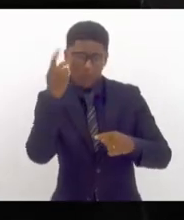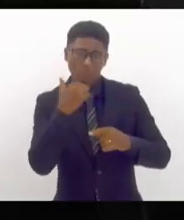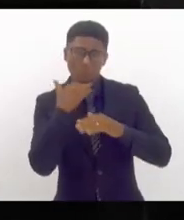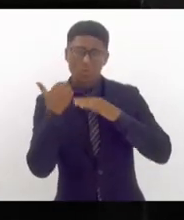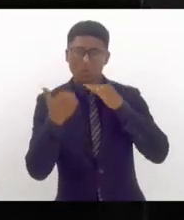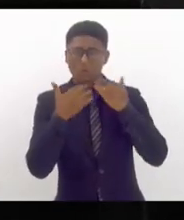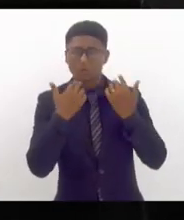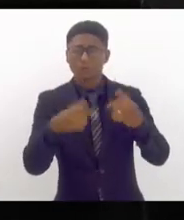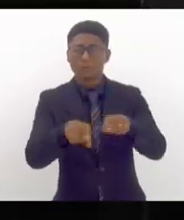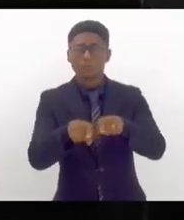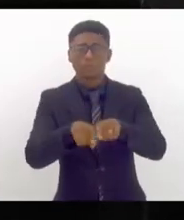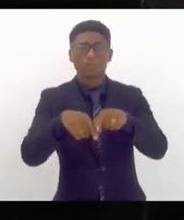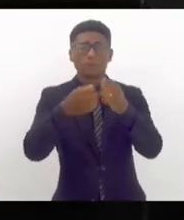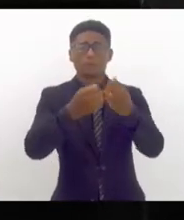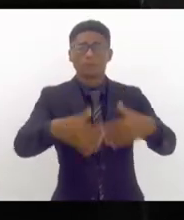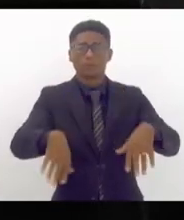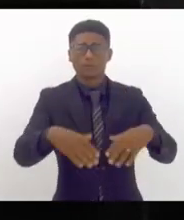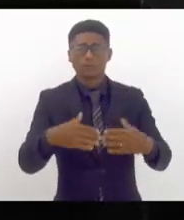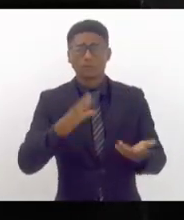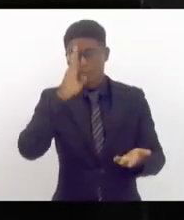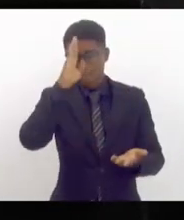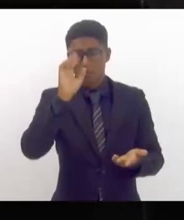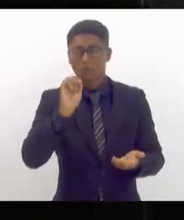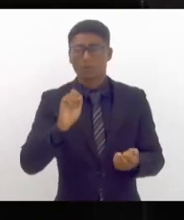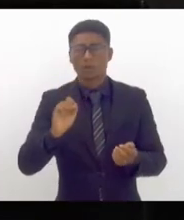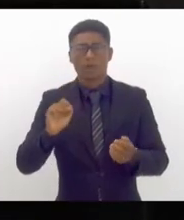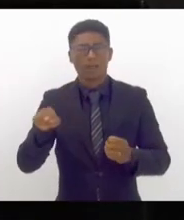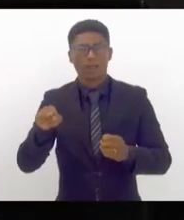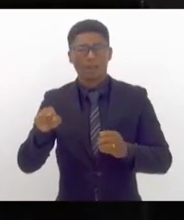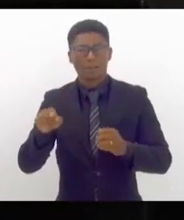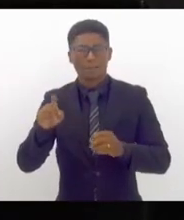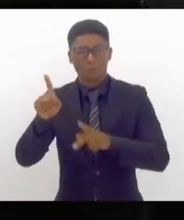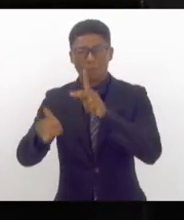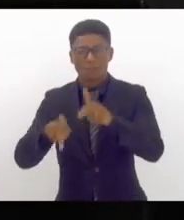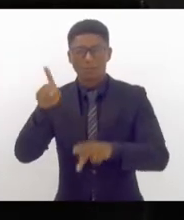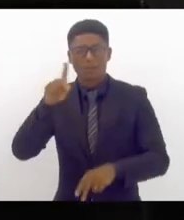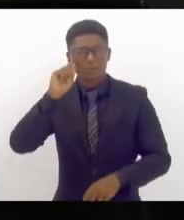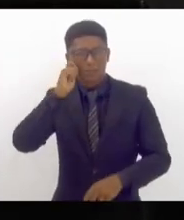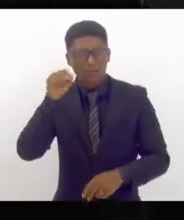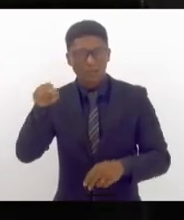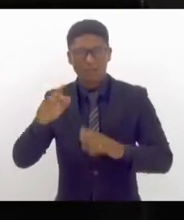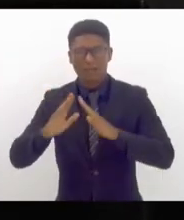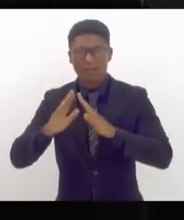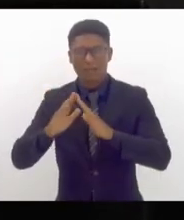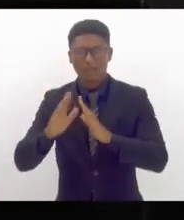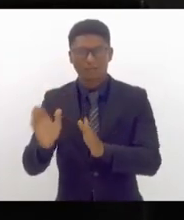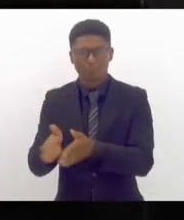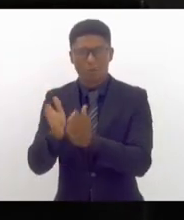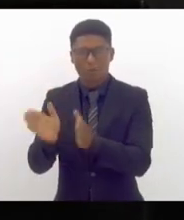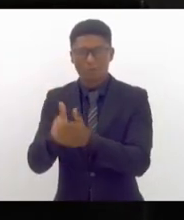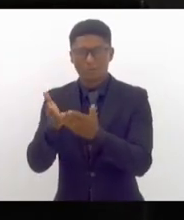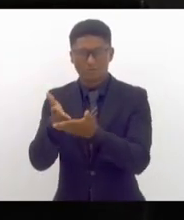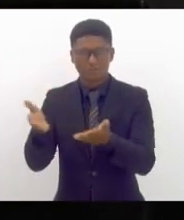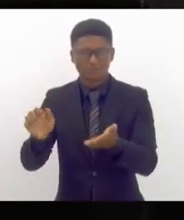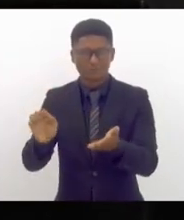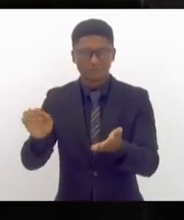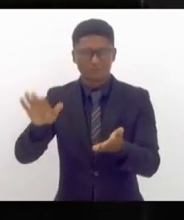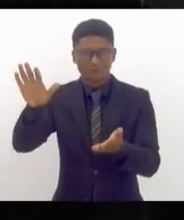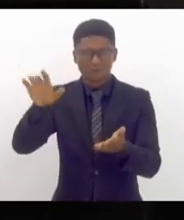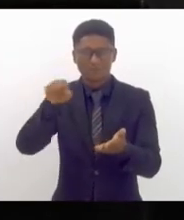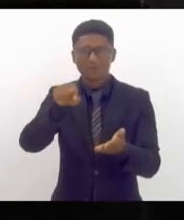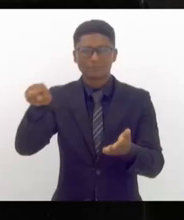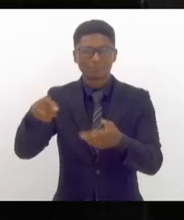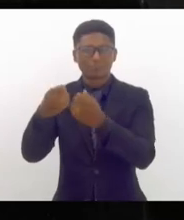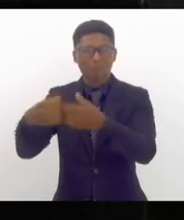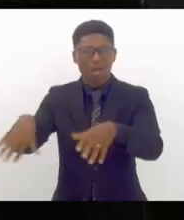em especial em favelas e periferias, onde tem a população negra, pobre, evidentemente morando